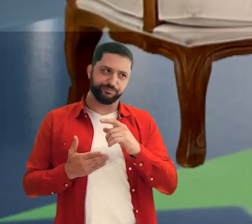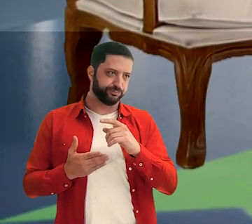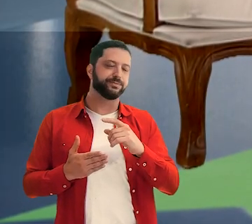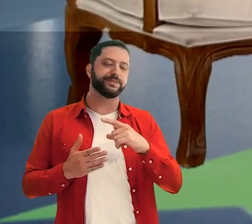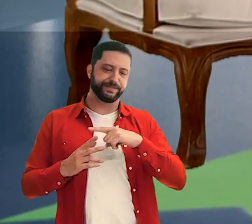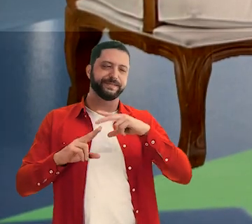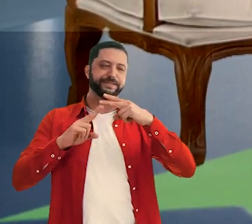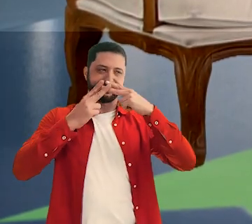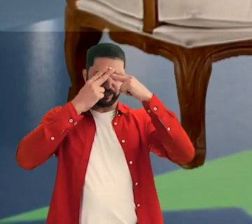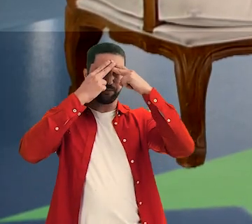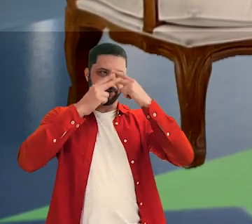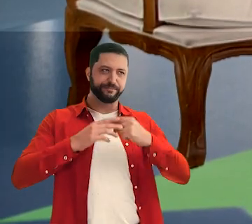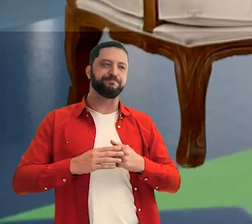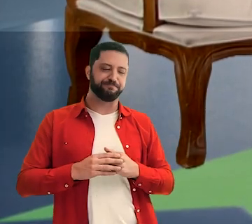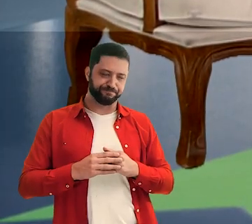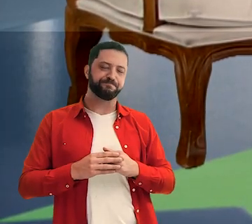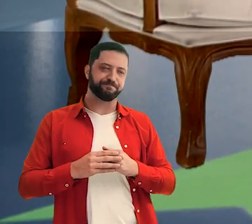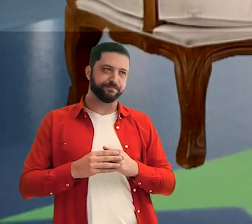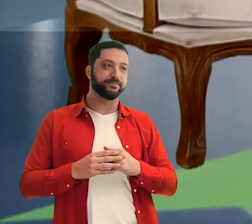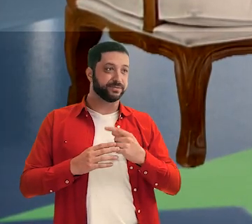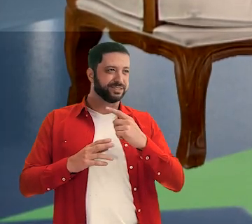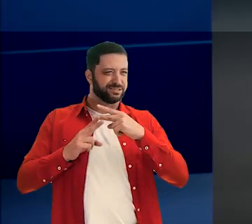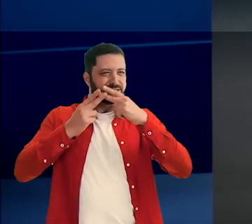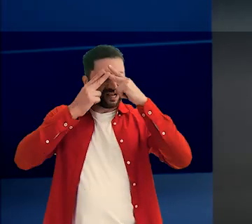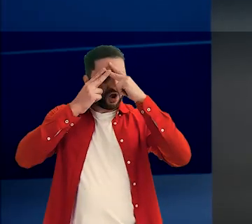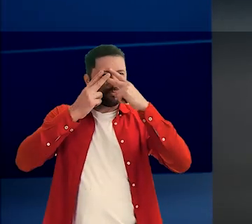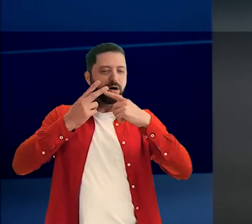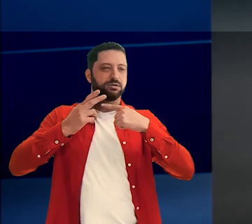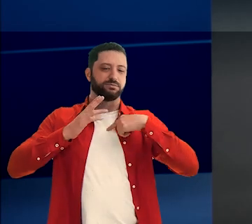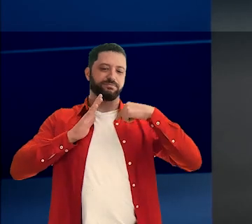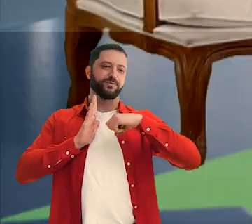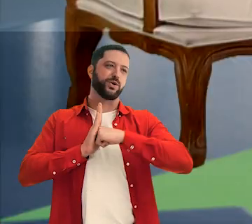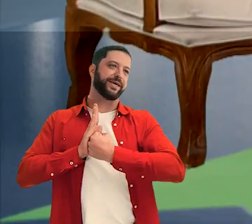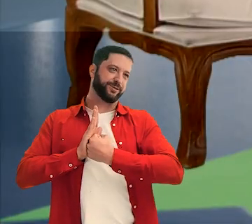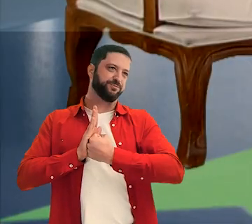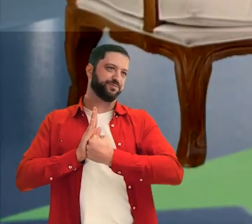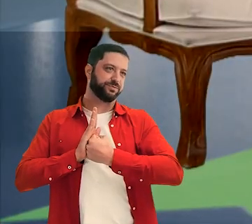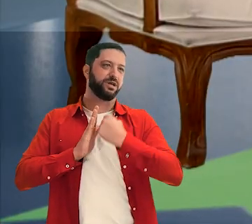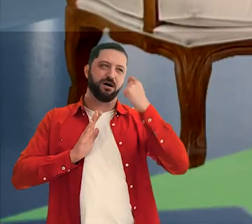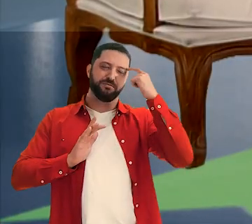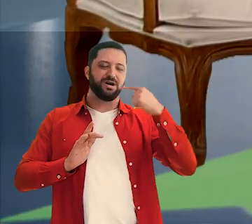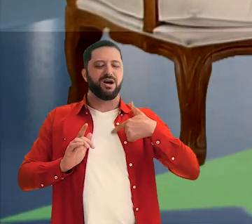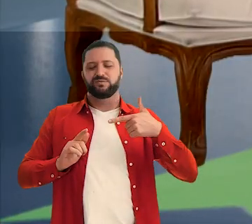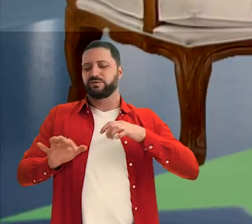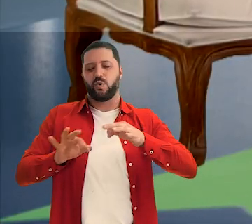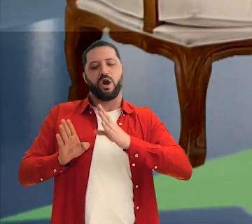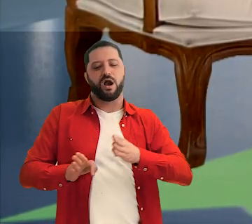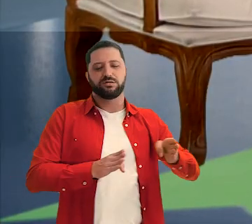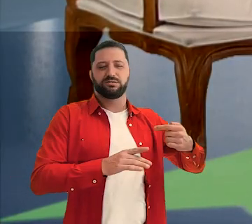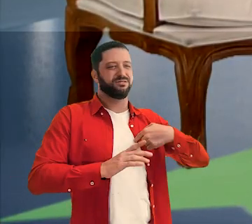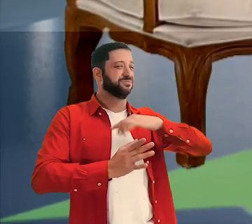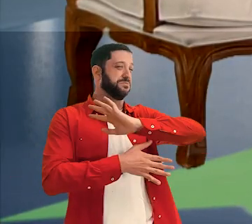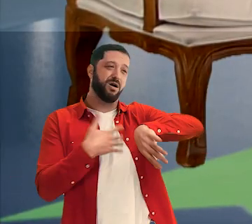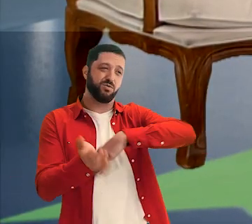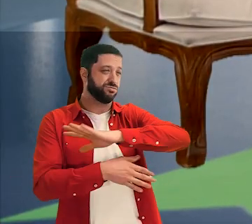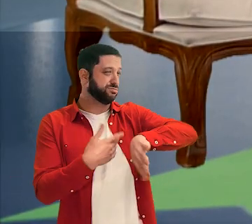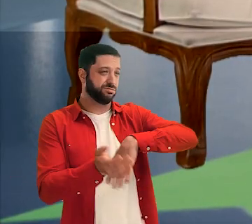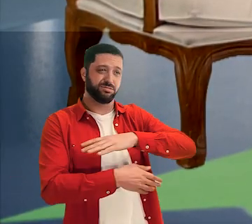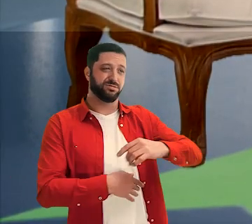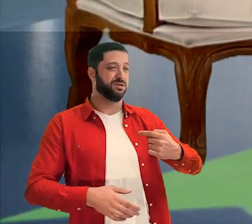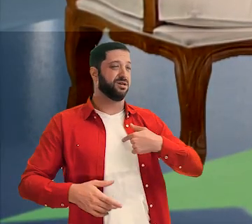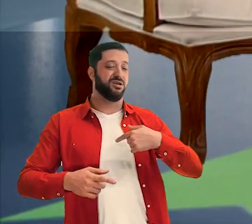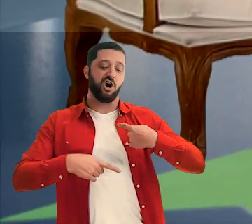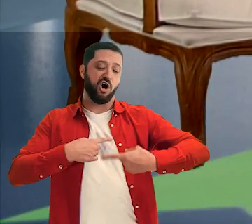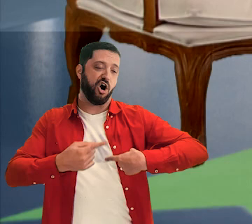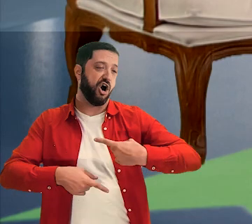evento. Esse evento, ele traz um trauma. E esse trauma, ele traz um bloqueio. Aí você começa a pensar, eu sou desorganizado, eu sou